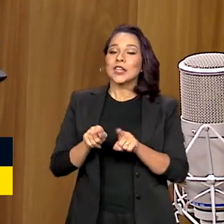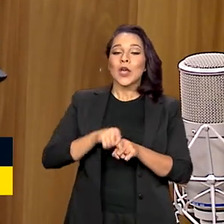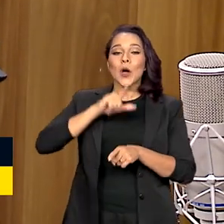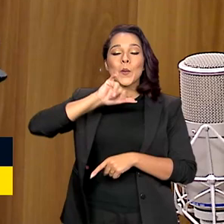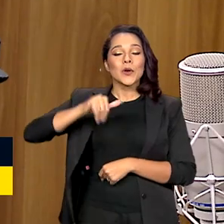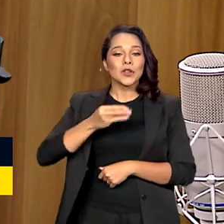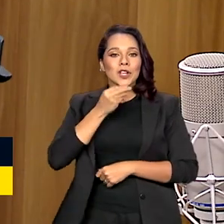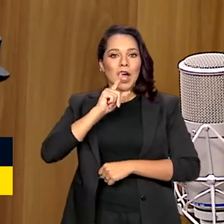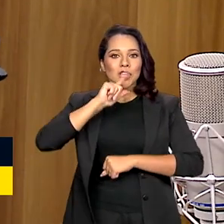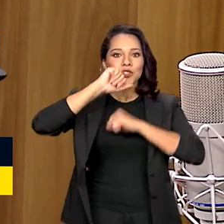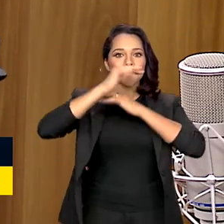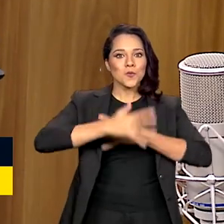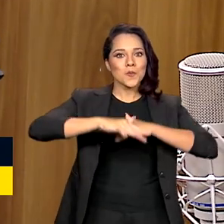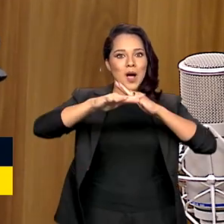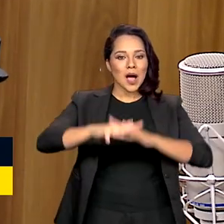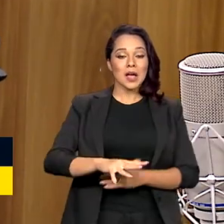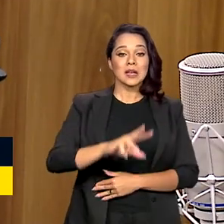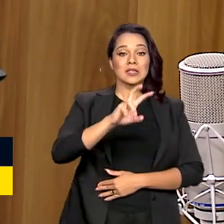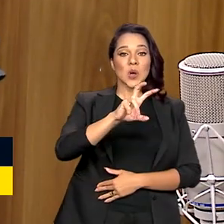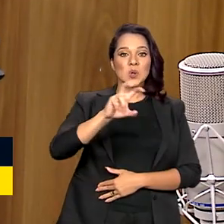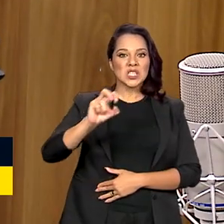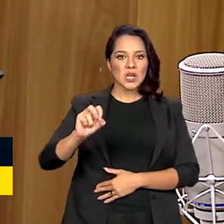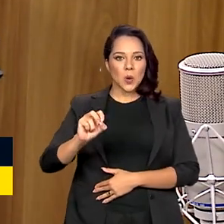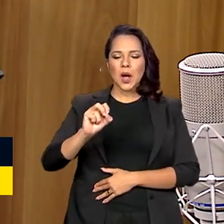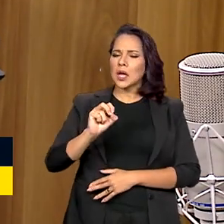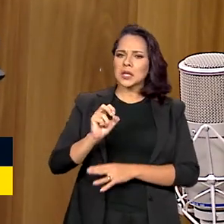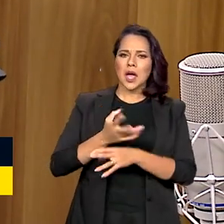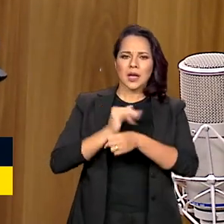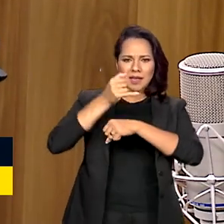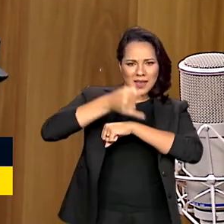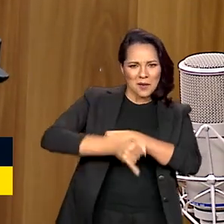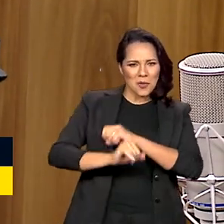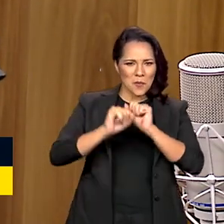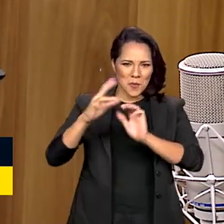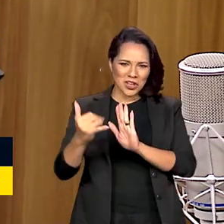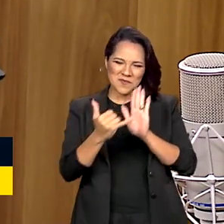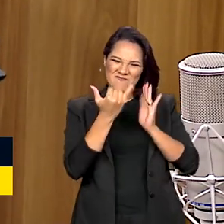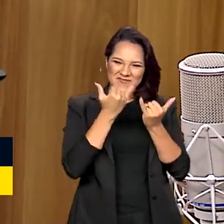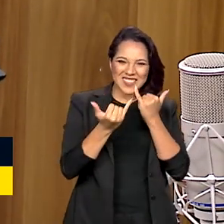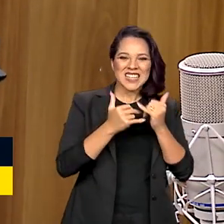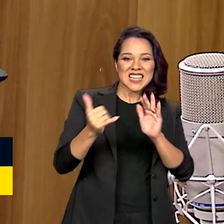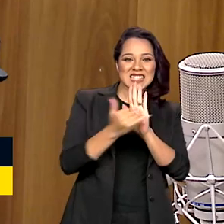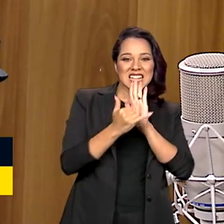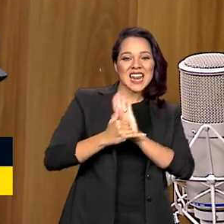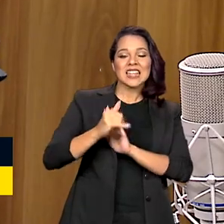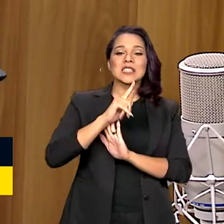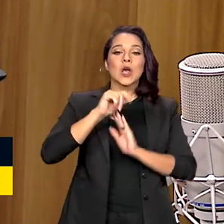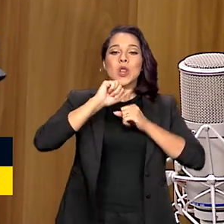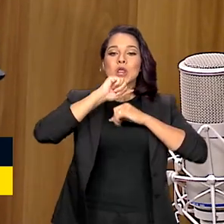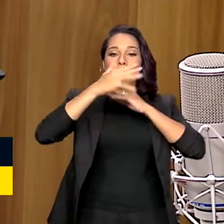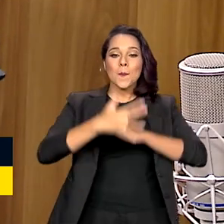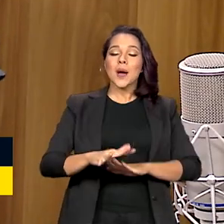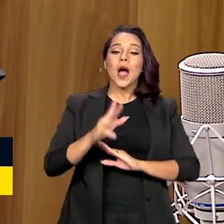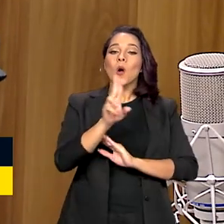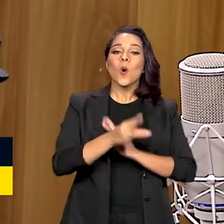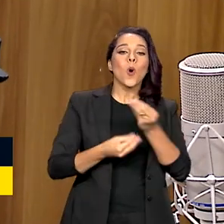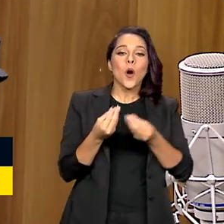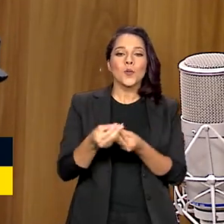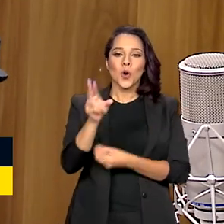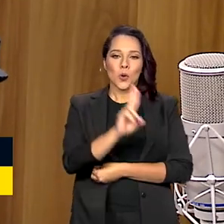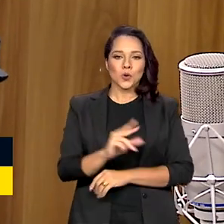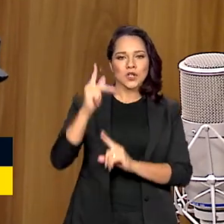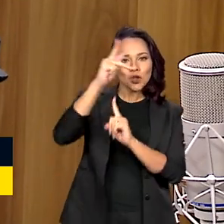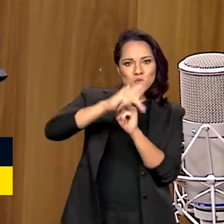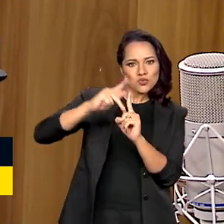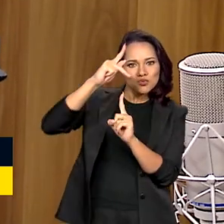mar. São 50 Itaipus que podem ser instaladas no mar e gerar também energia a partir dos ventos, são cataventos que estarão